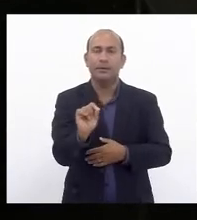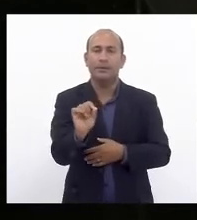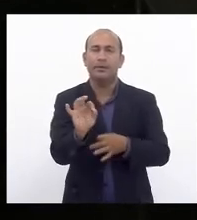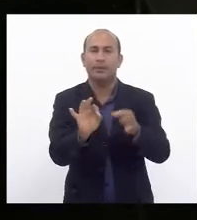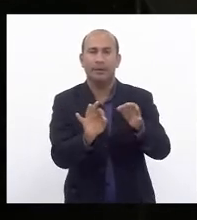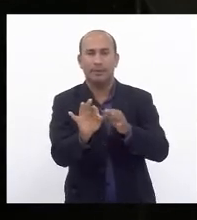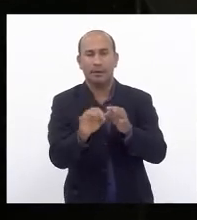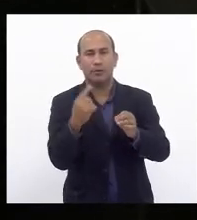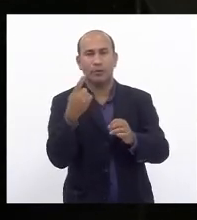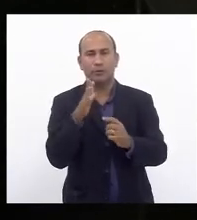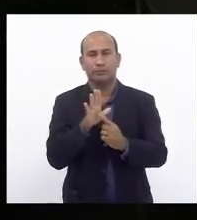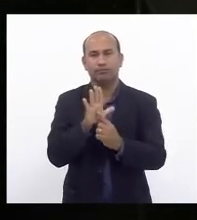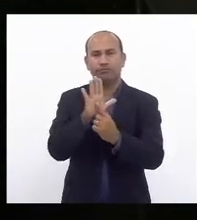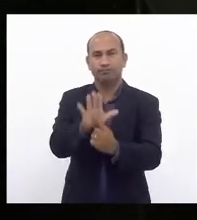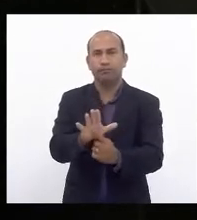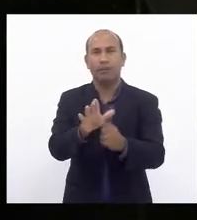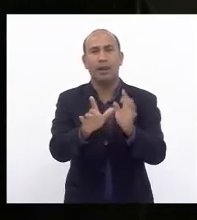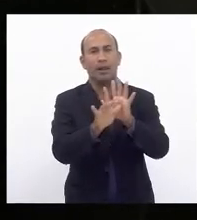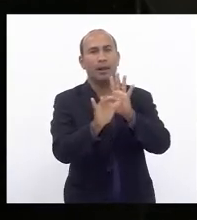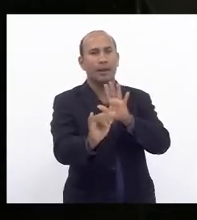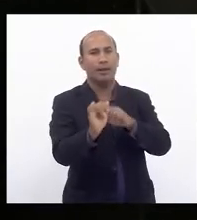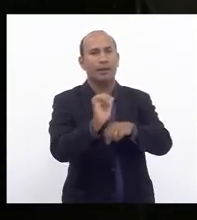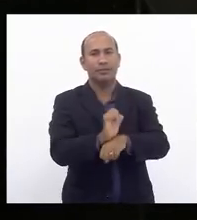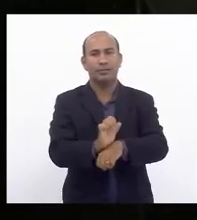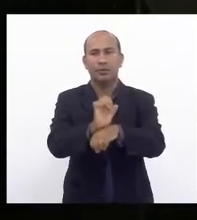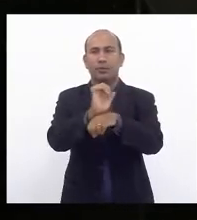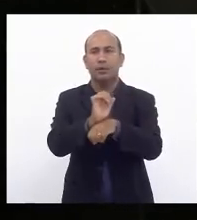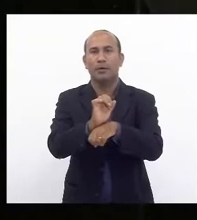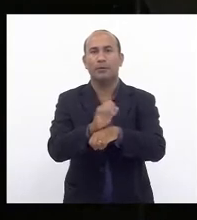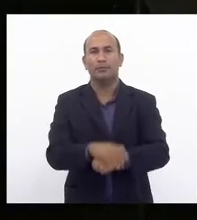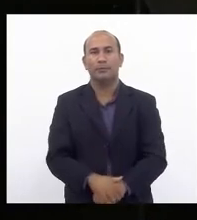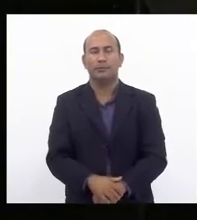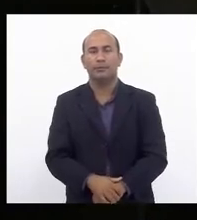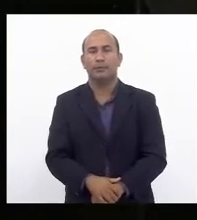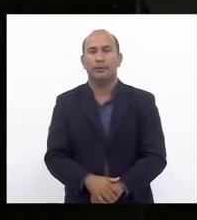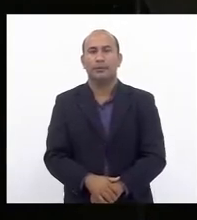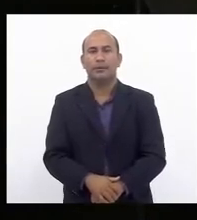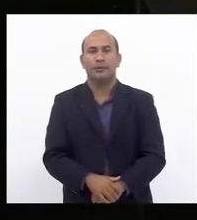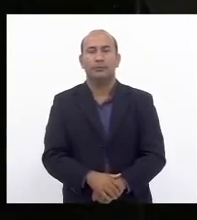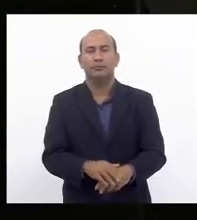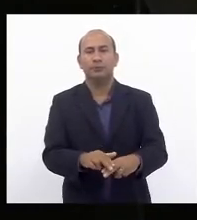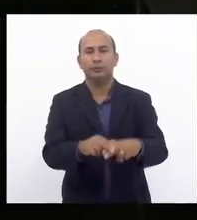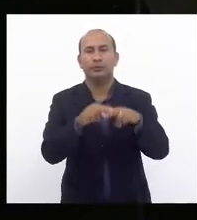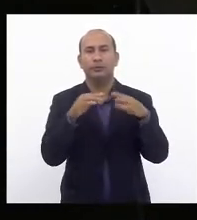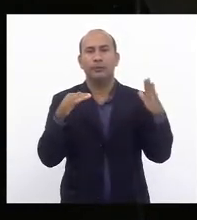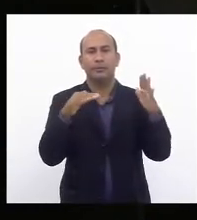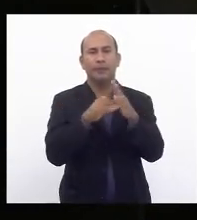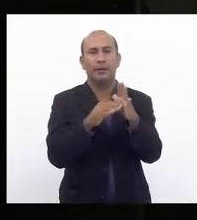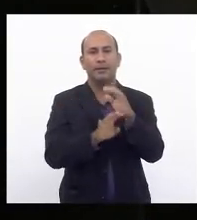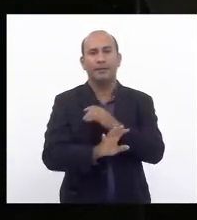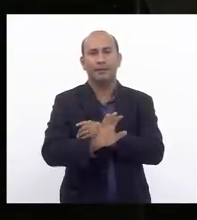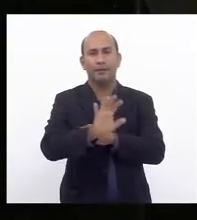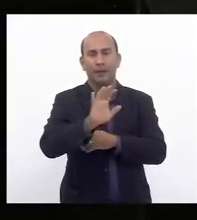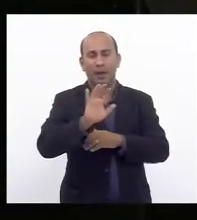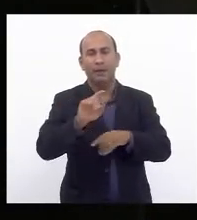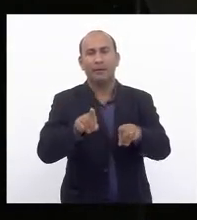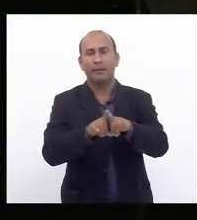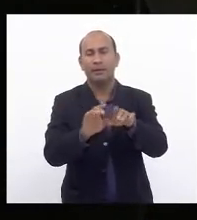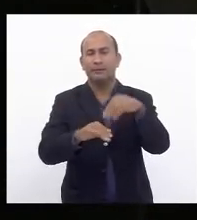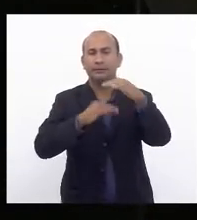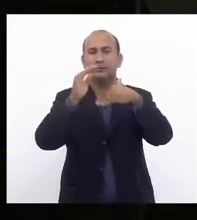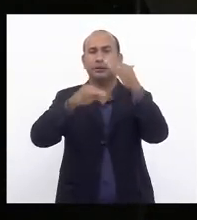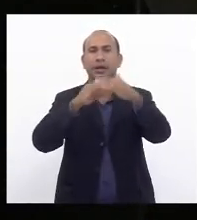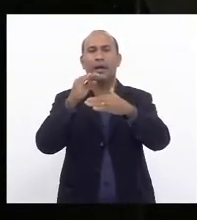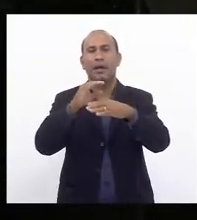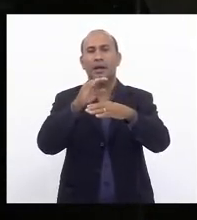que nós apresentamos, que é a lei estadual que institui o plano de metas Favela Cidadã, o plano de desenvolvimento, cidadania e